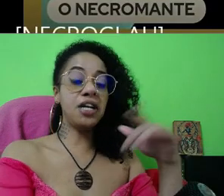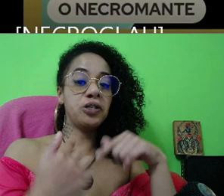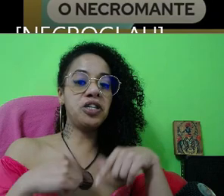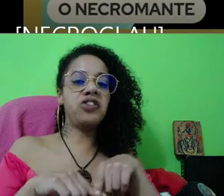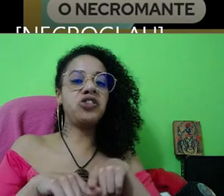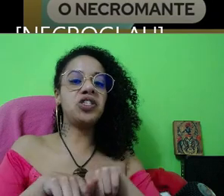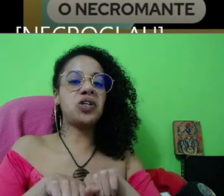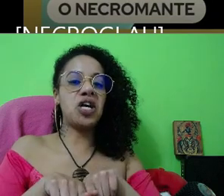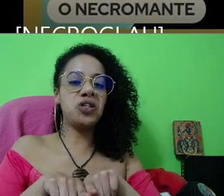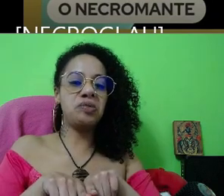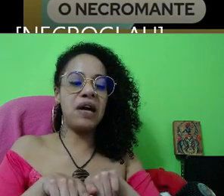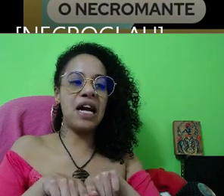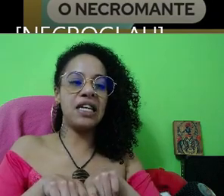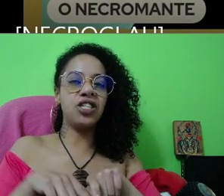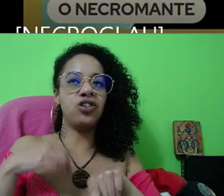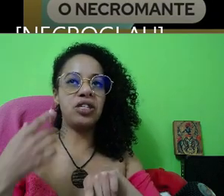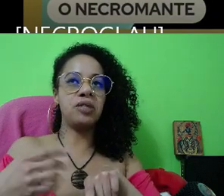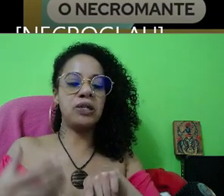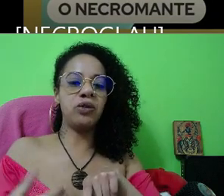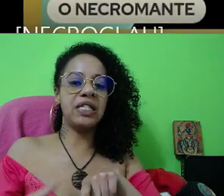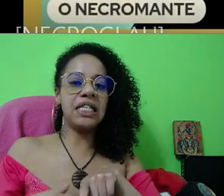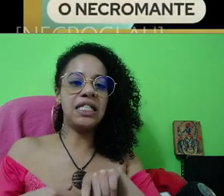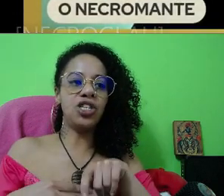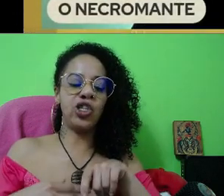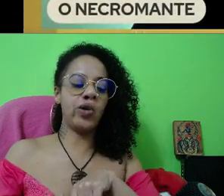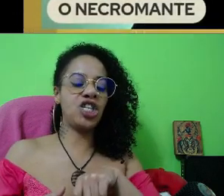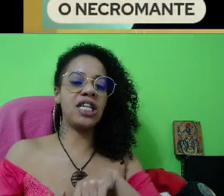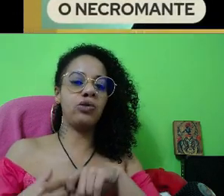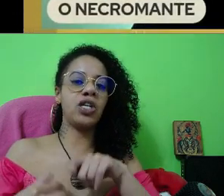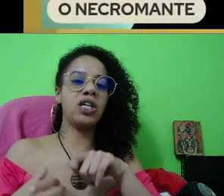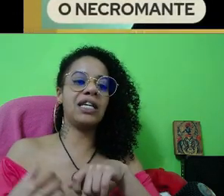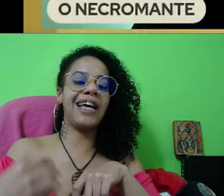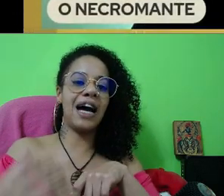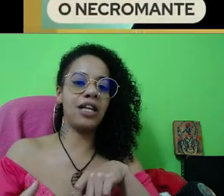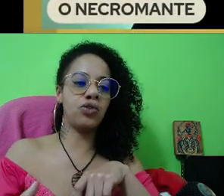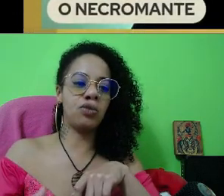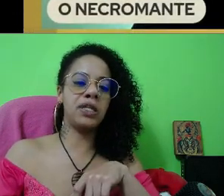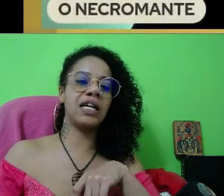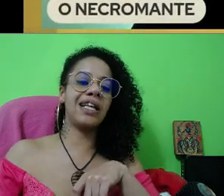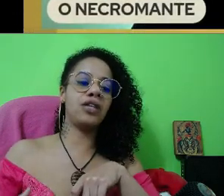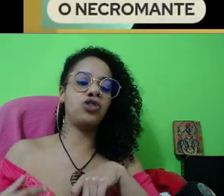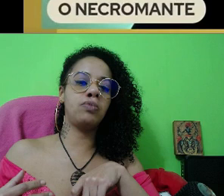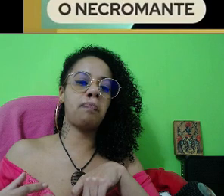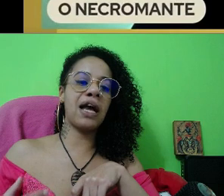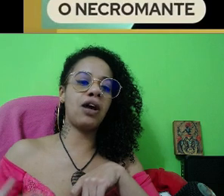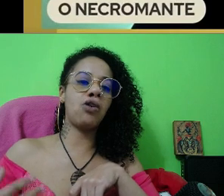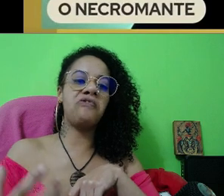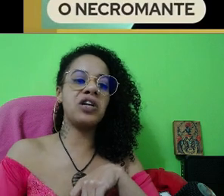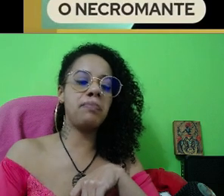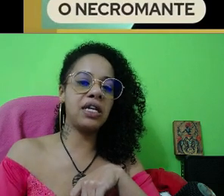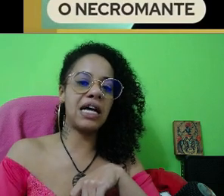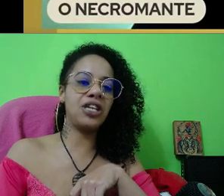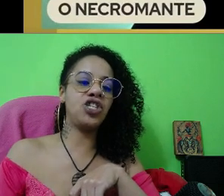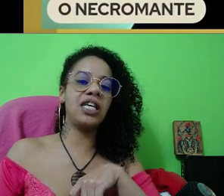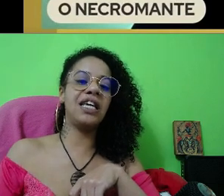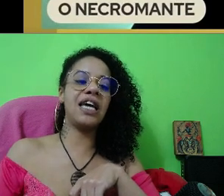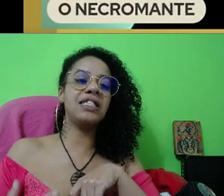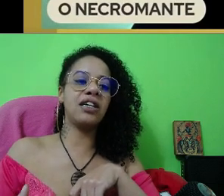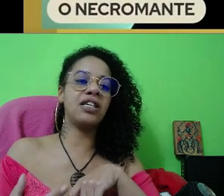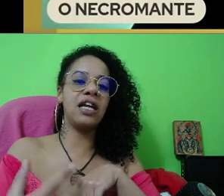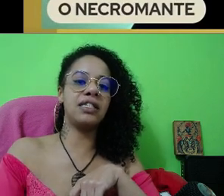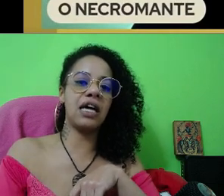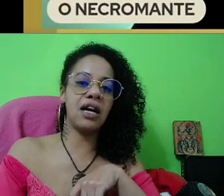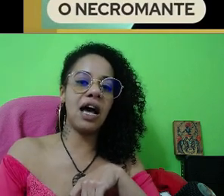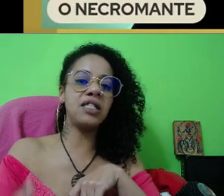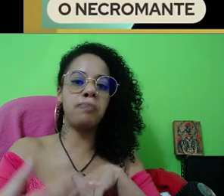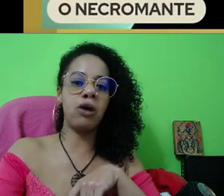inclusive Eu discordo do Marily e de outras pessoas nesse sentido eu acho que não só tem que ter ato como tem que ter ato para governabilidade e